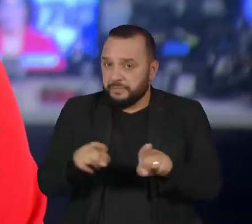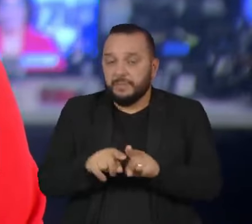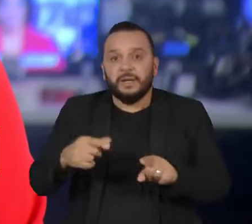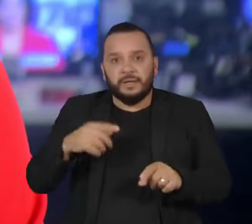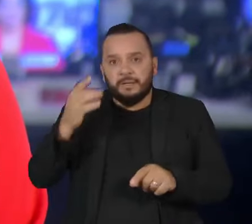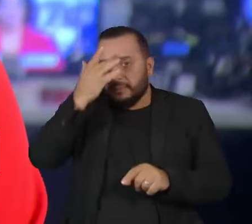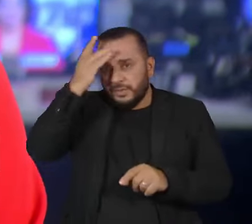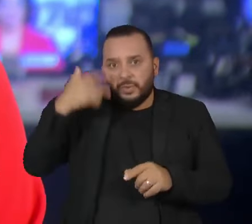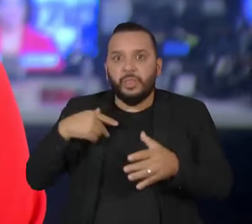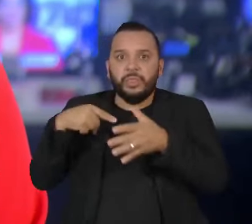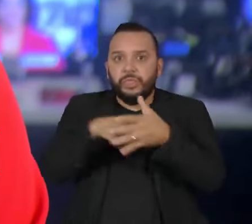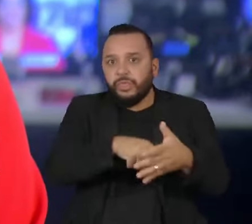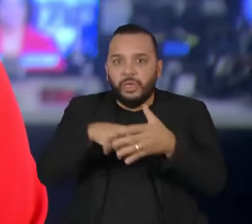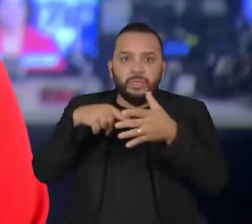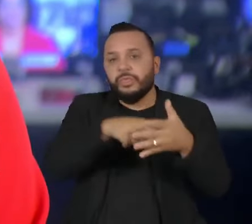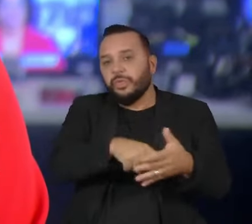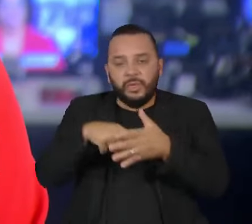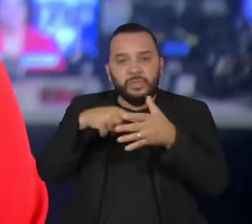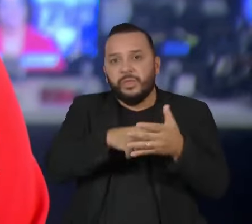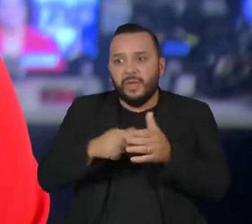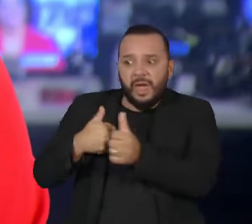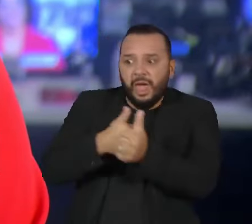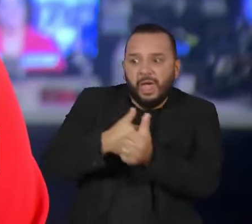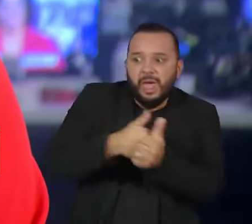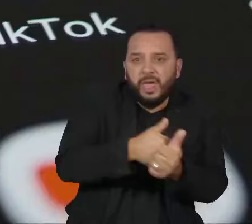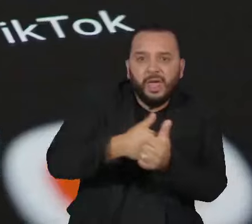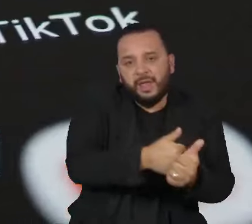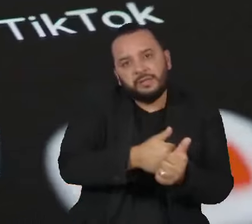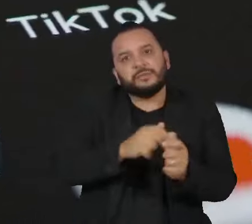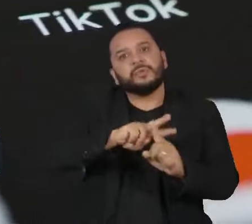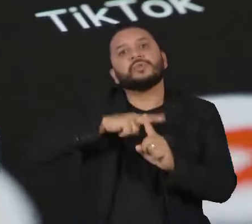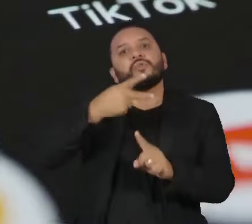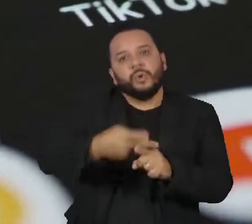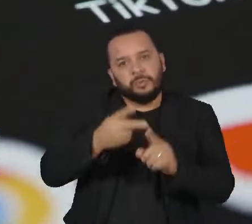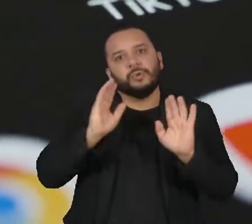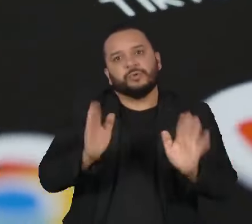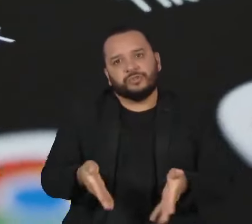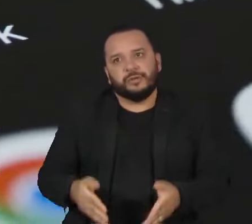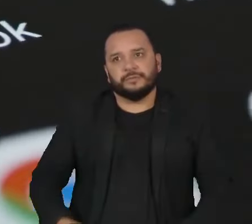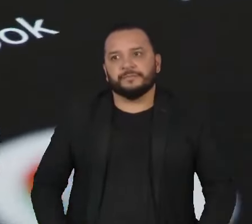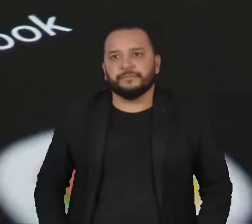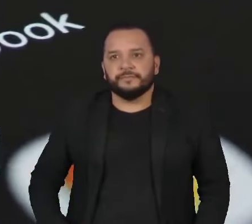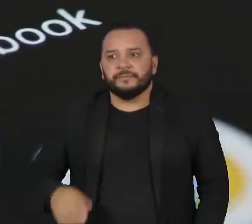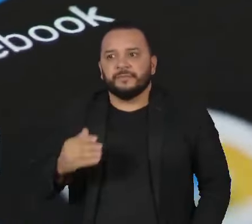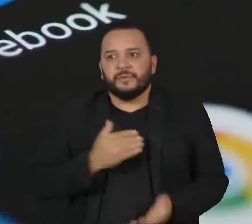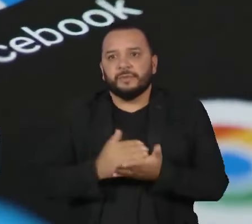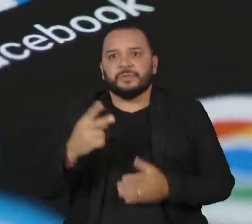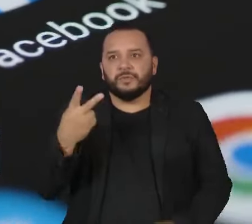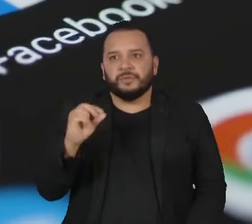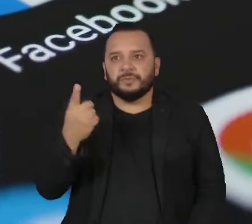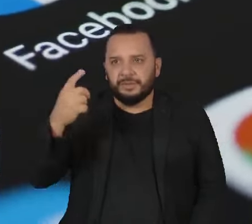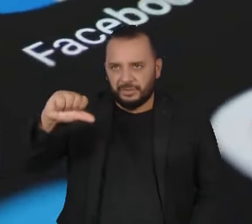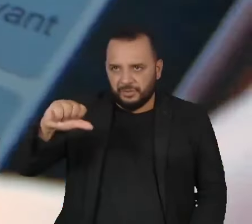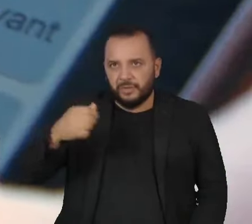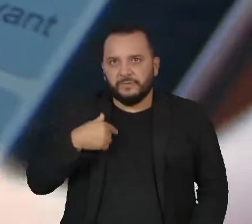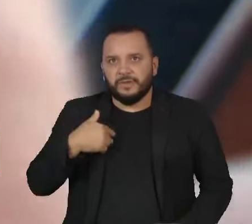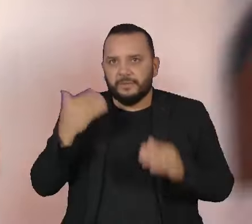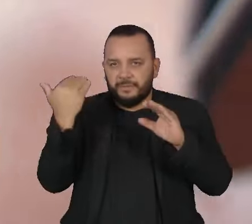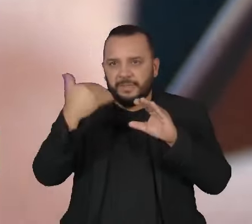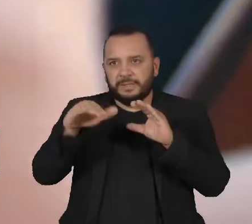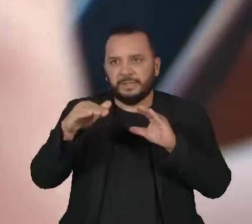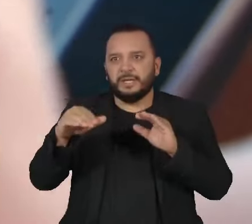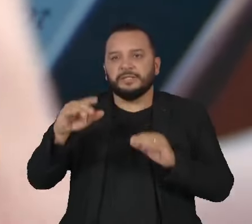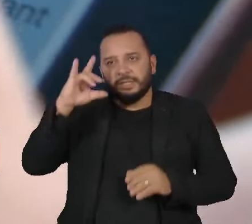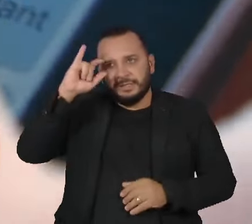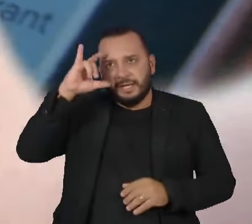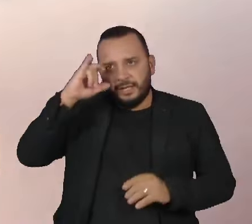perseguições, principalmente mulheres, praticamente dobrou. Começou em 2019 com uma mensagem pelo Instagram. Depois,